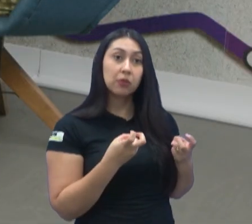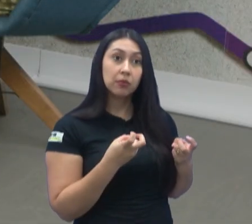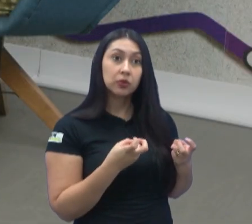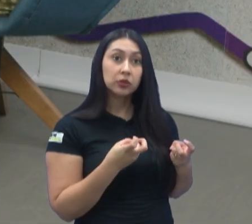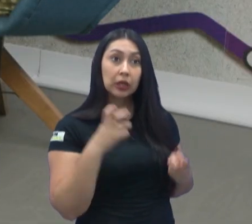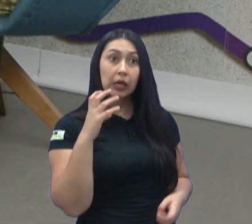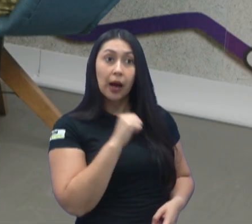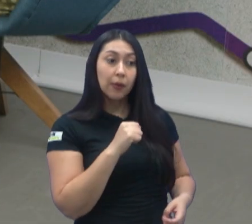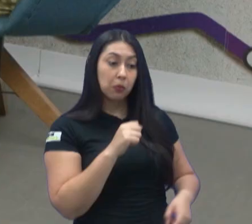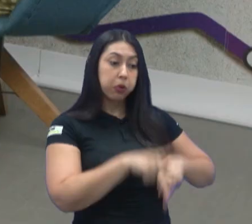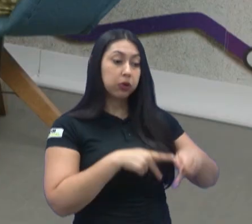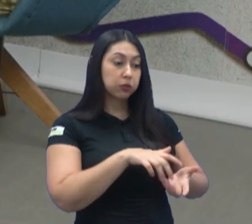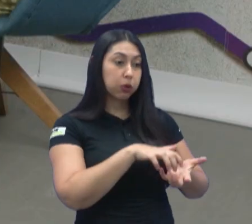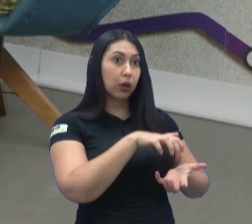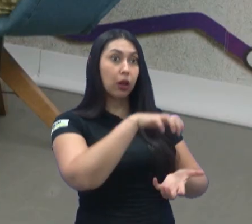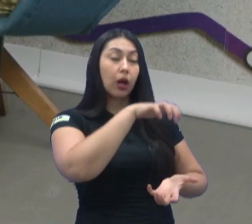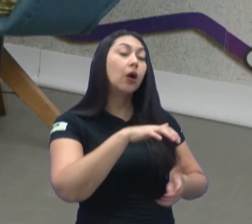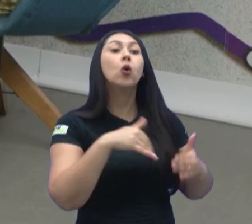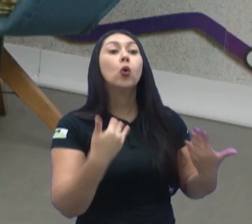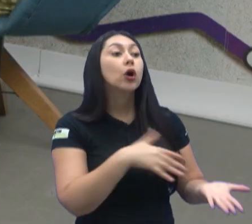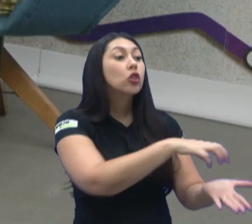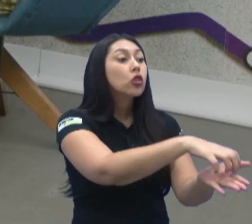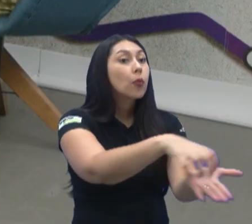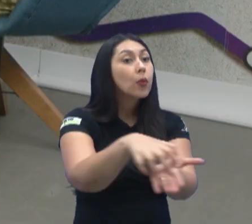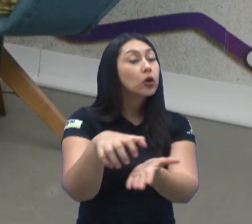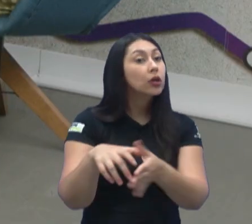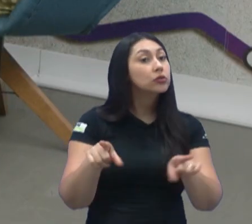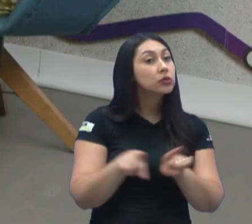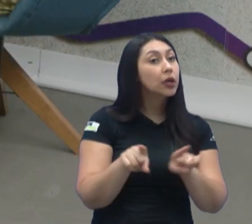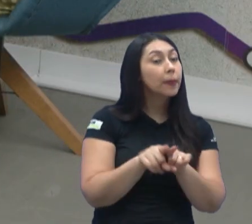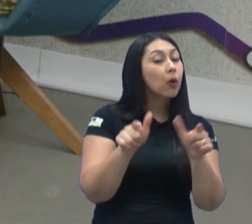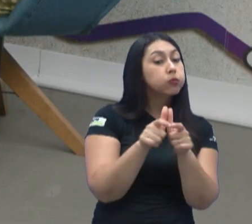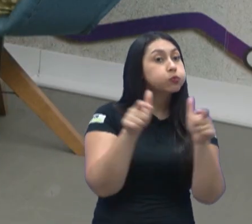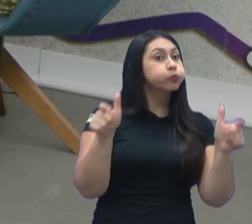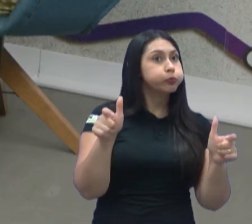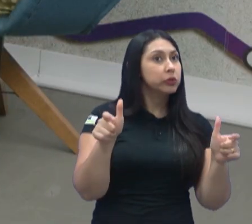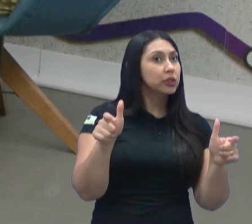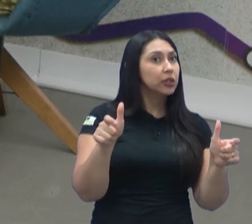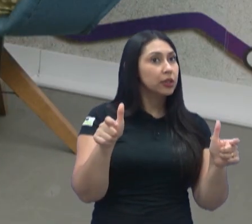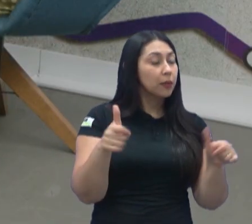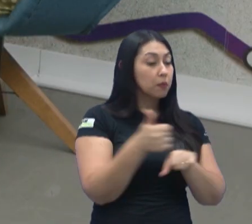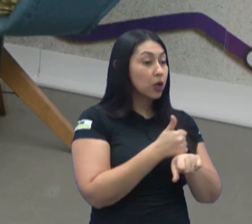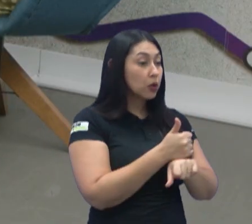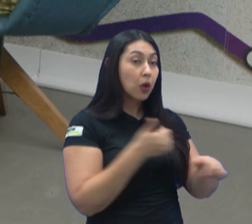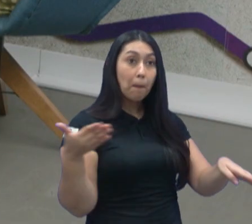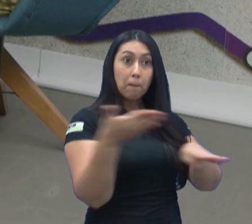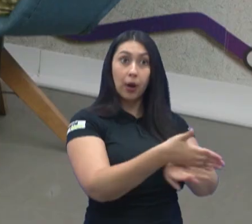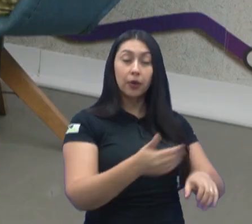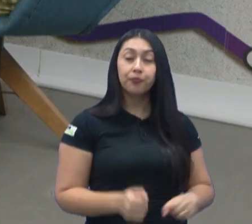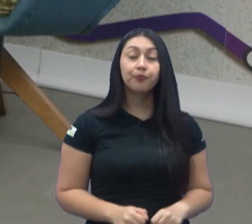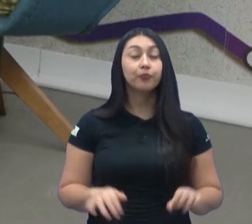da população, quais os setores devem crescer, né, nos próximos anos para os profissionais?